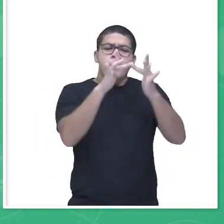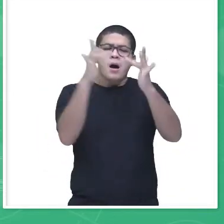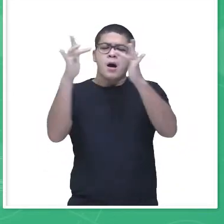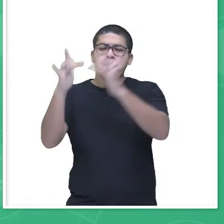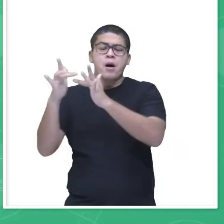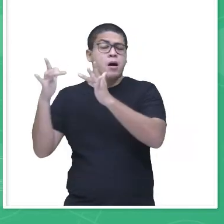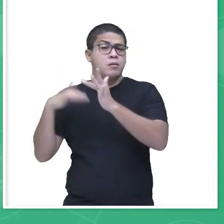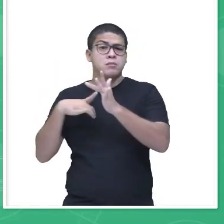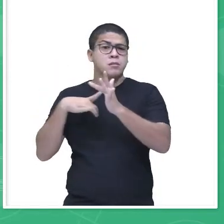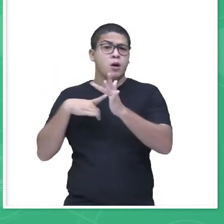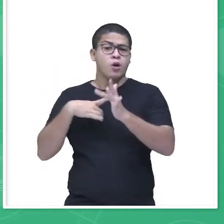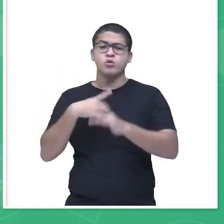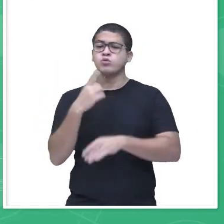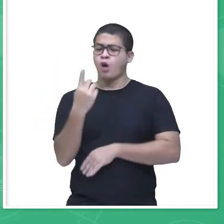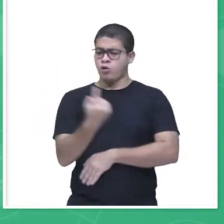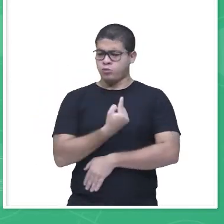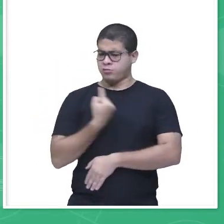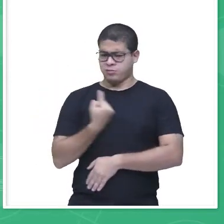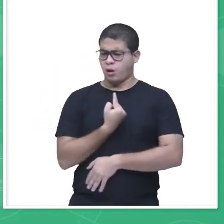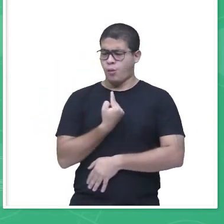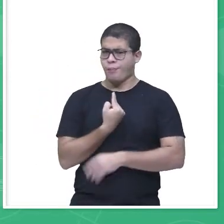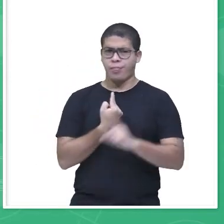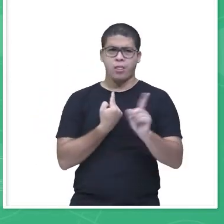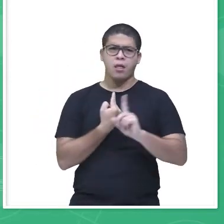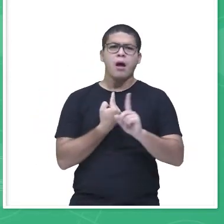ninguém é uma ilha. Estamos todos sempre